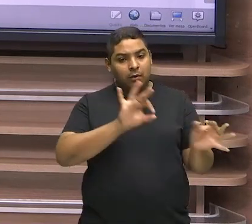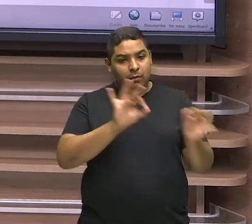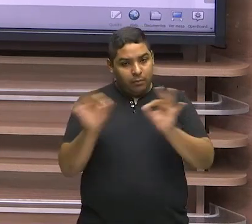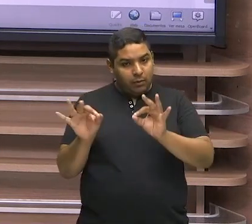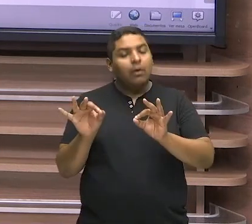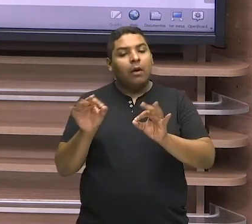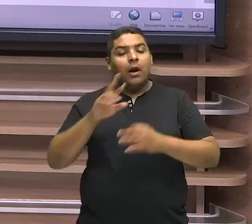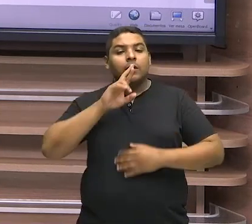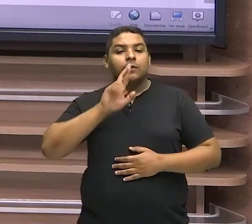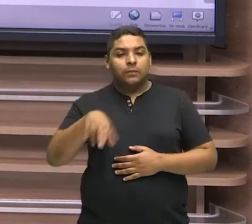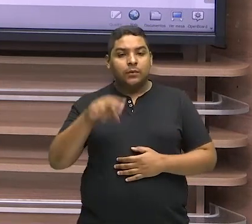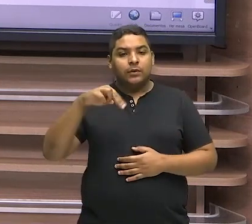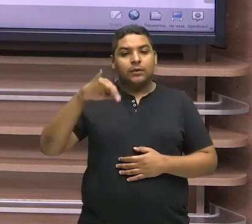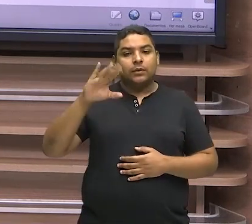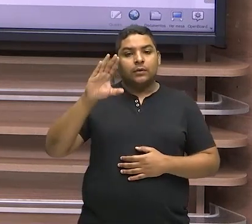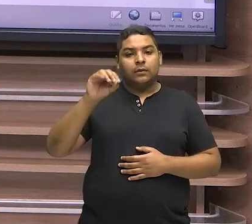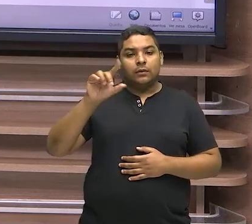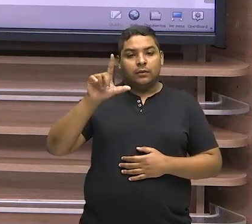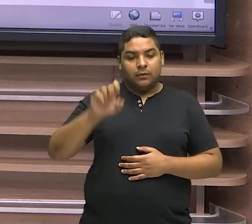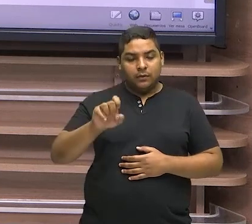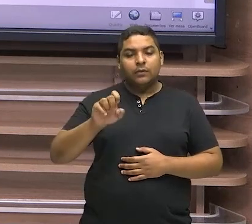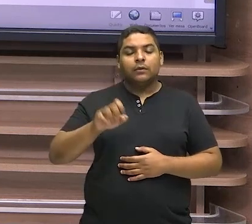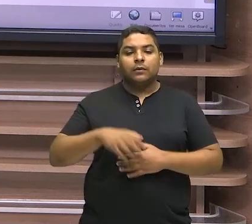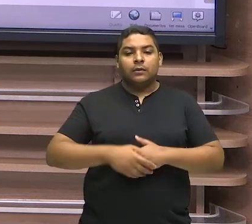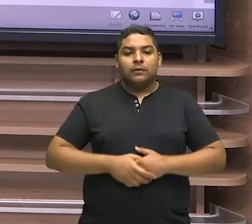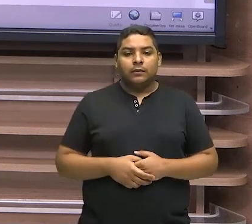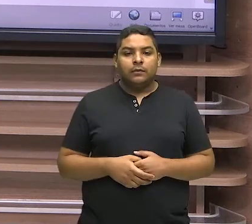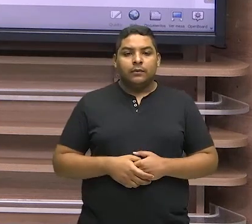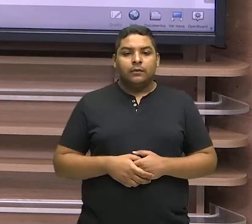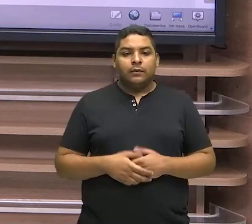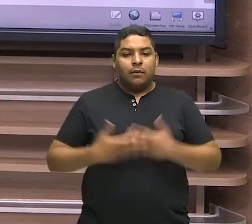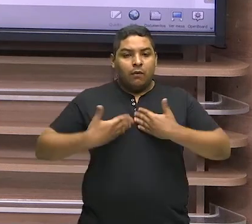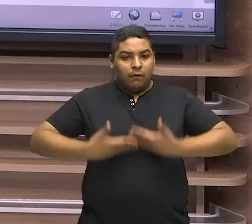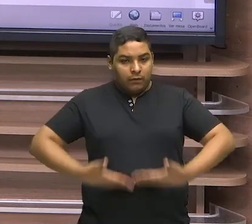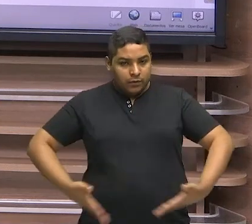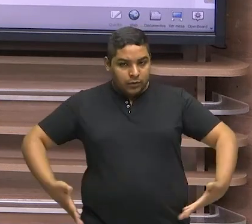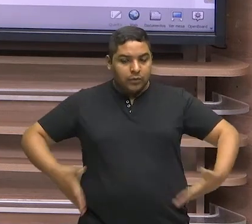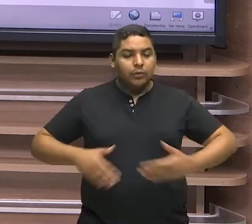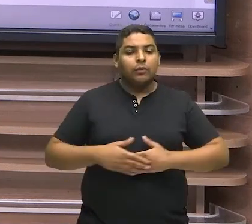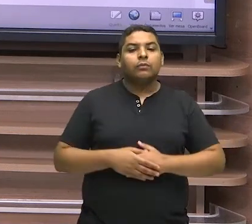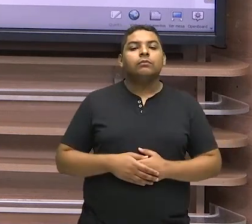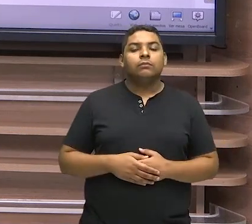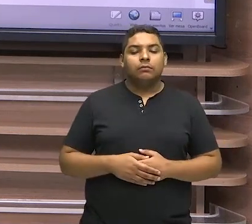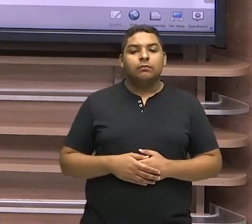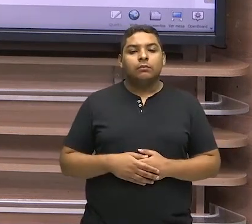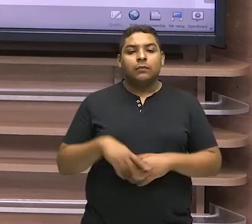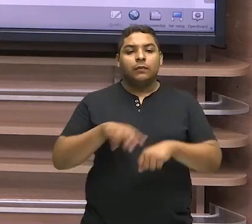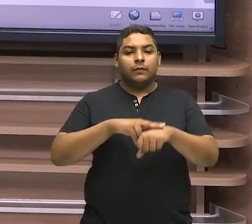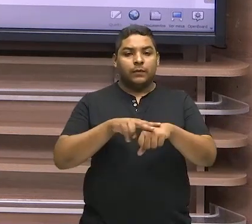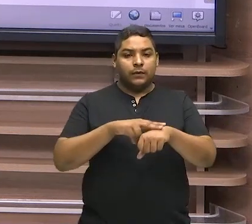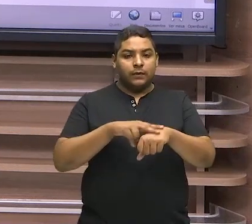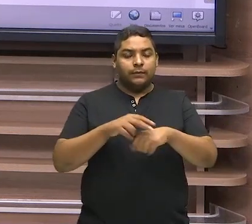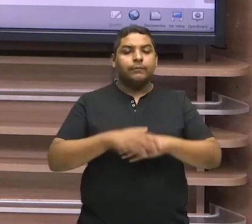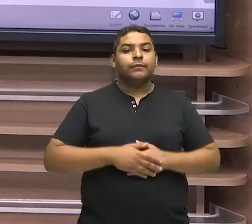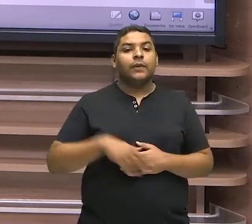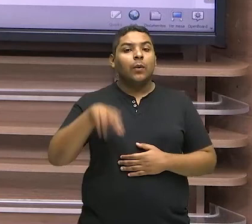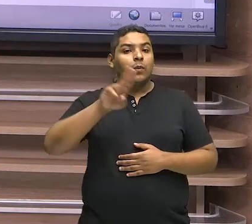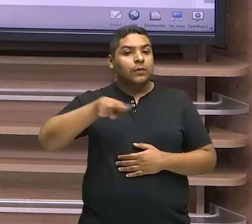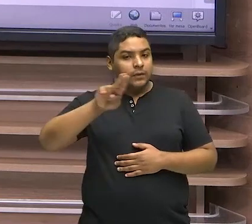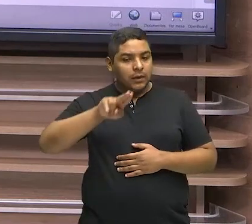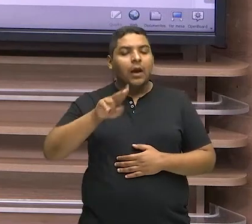não é? My dress is green. No caso, eles utilizaram a color logo depois do verbo to be, né?